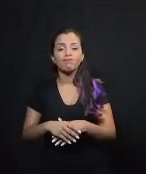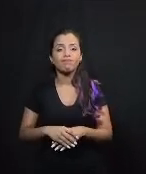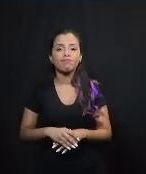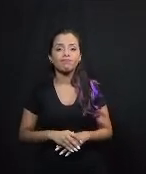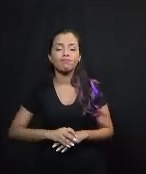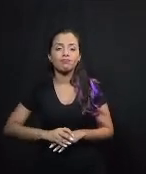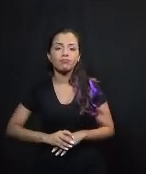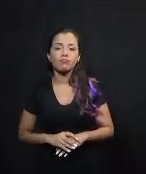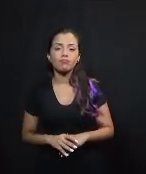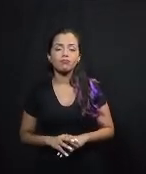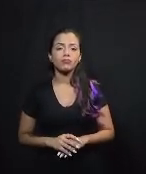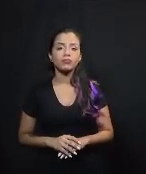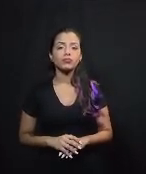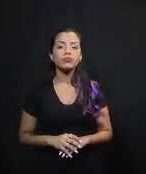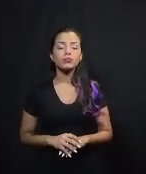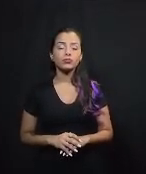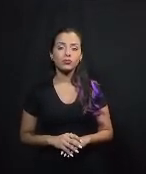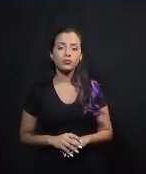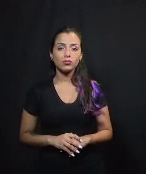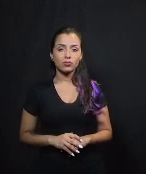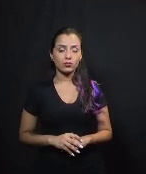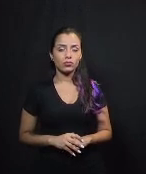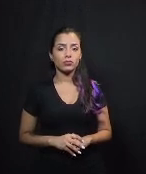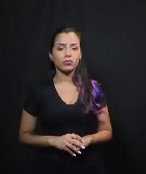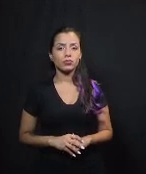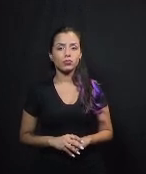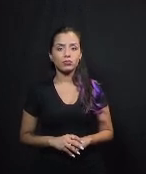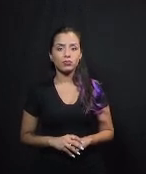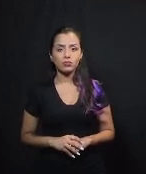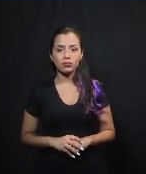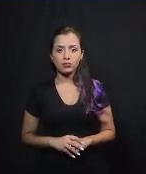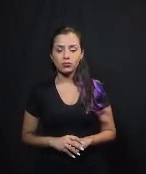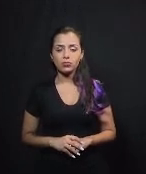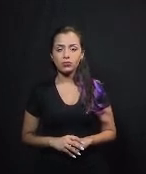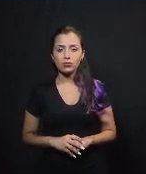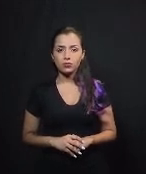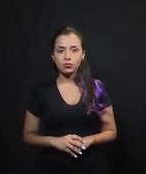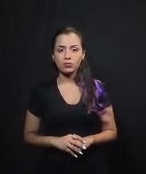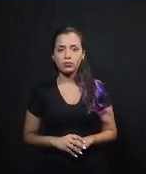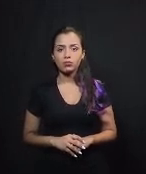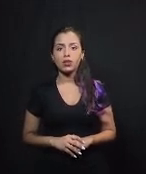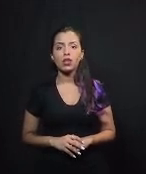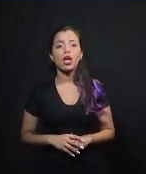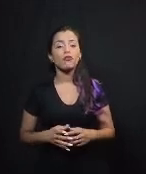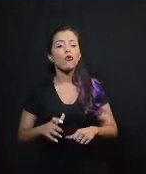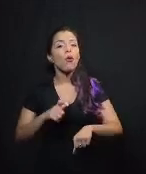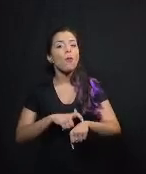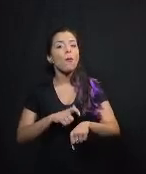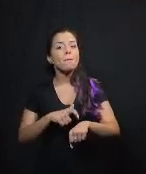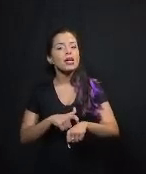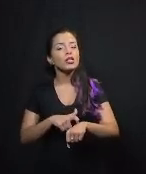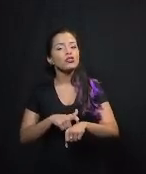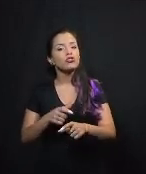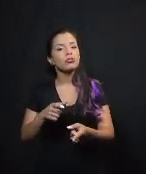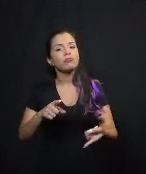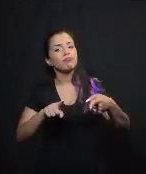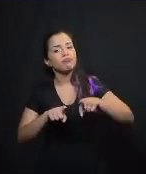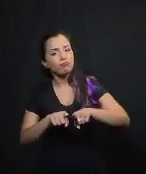diferente, algo diferente, que foi o momento de aliança, quase de apoio